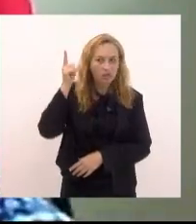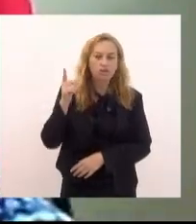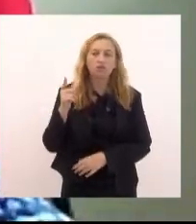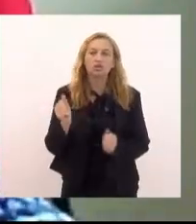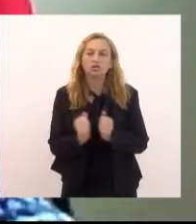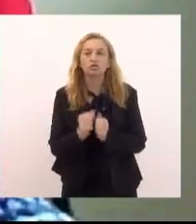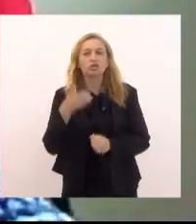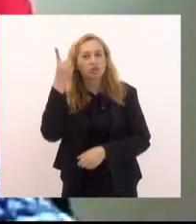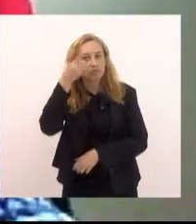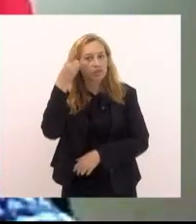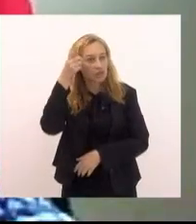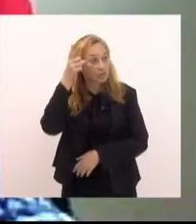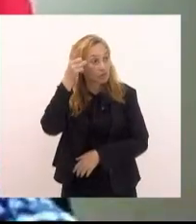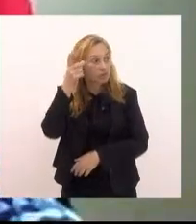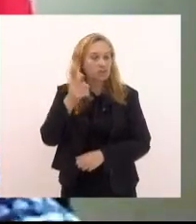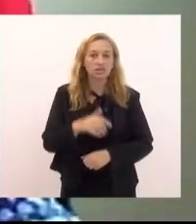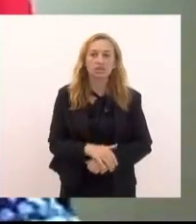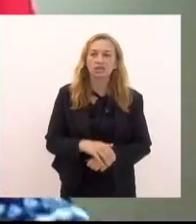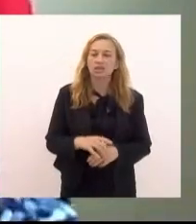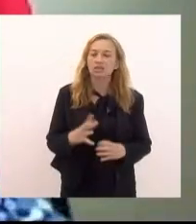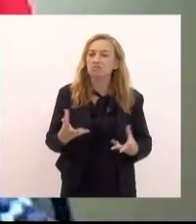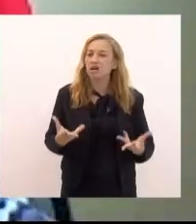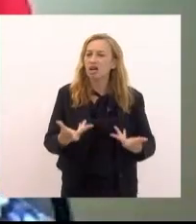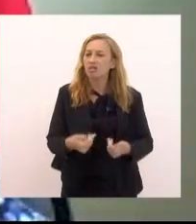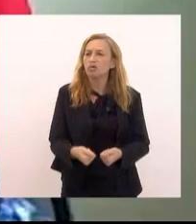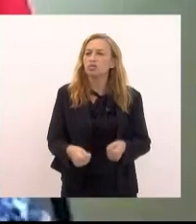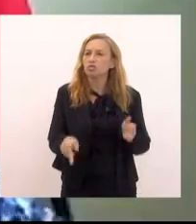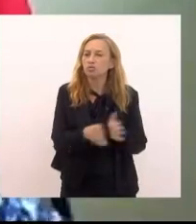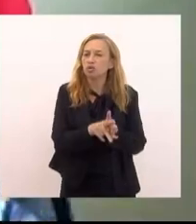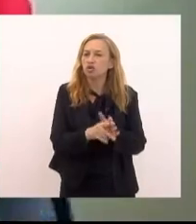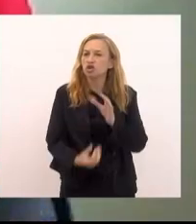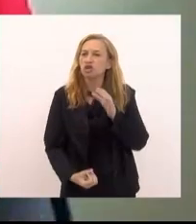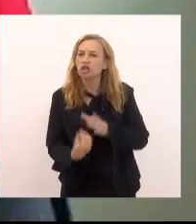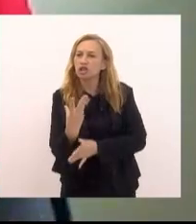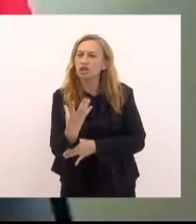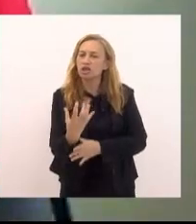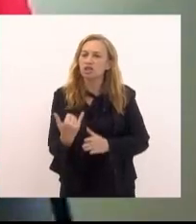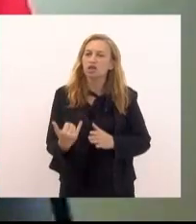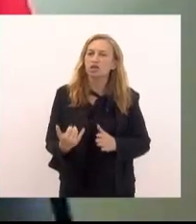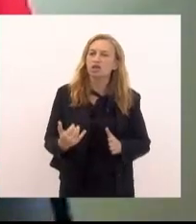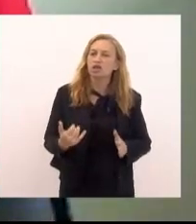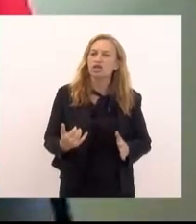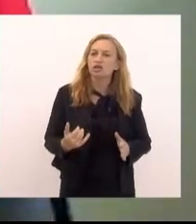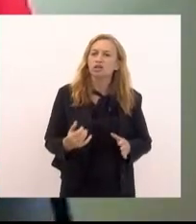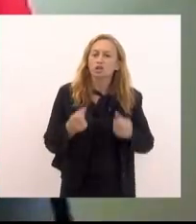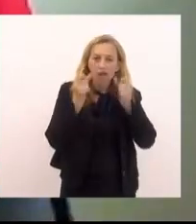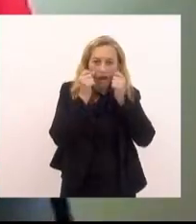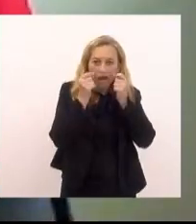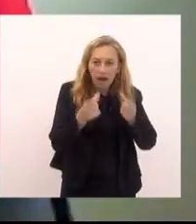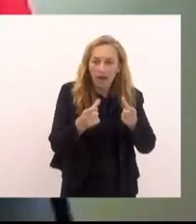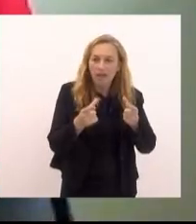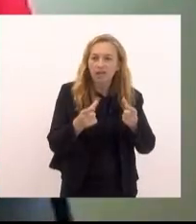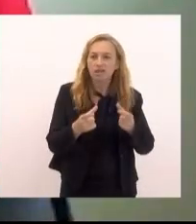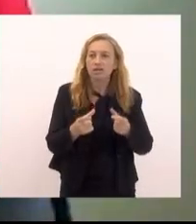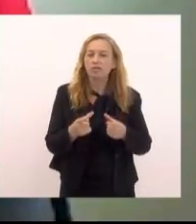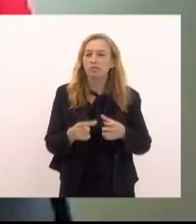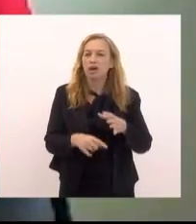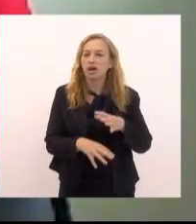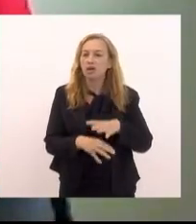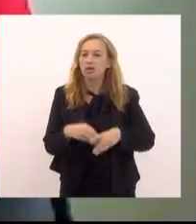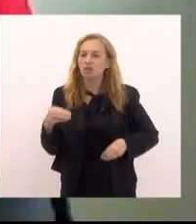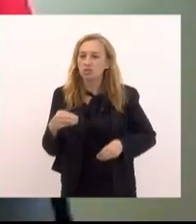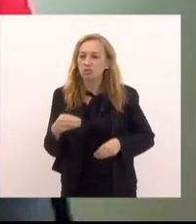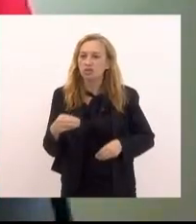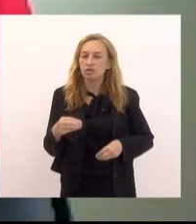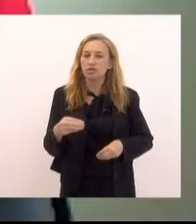deputada Lucinha, desse belo projeto, né, que cria, institui um programa de alerta para o desaparecimento e